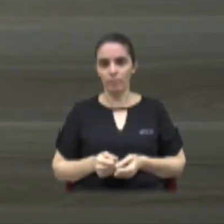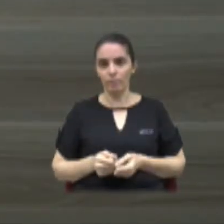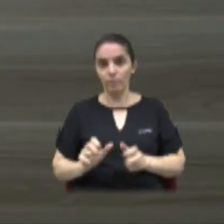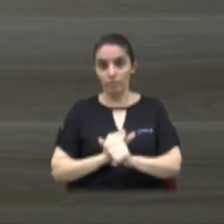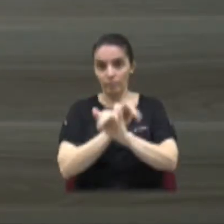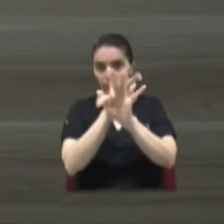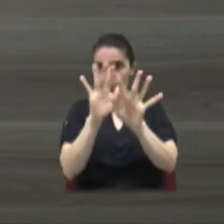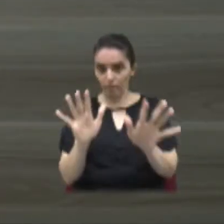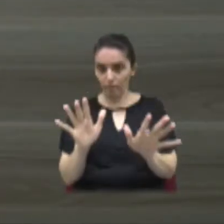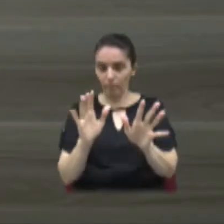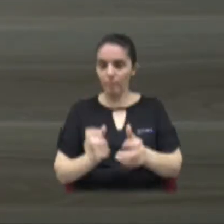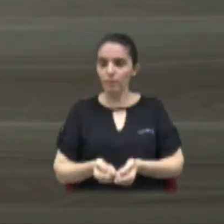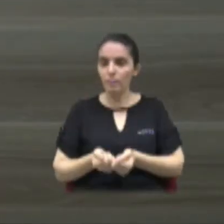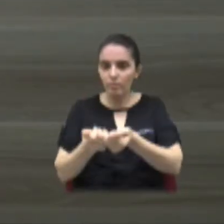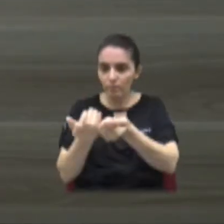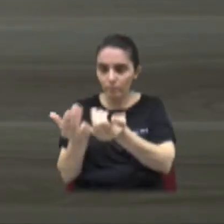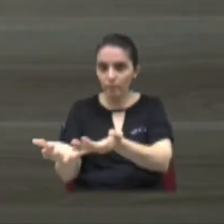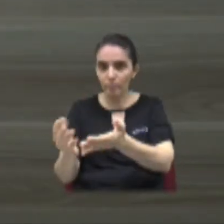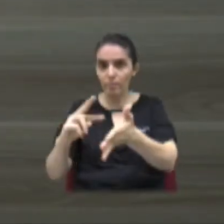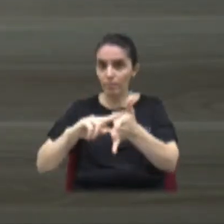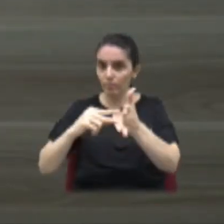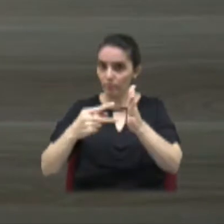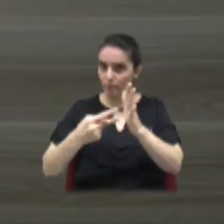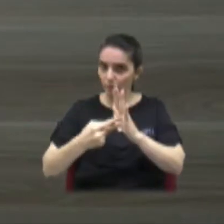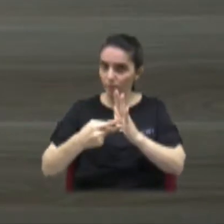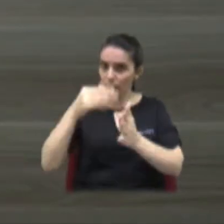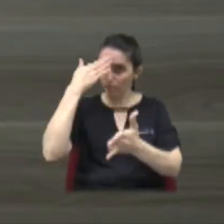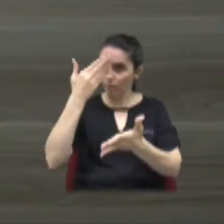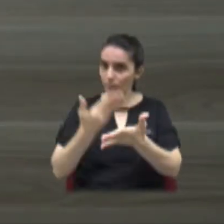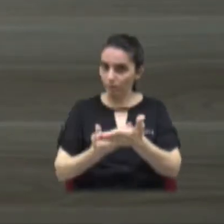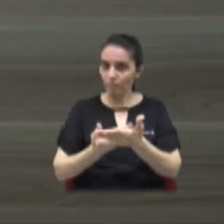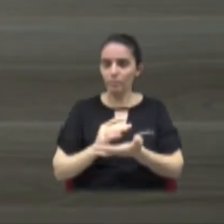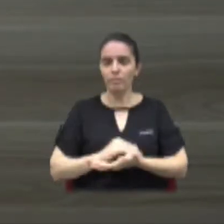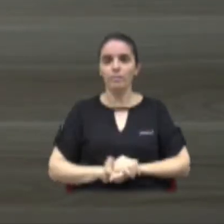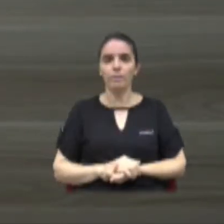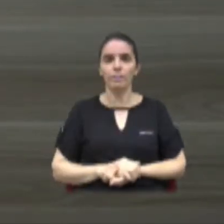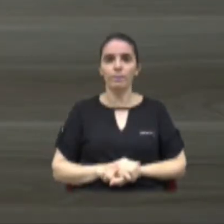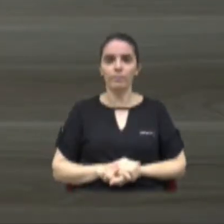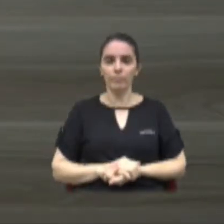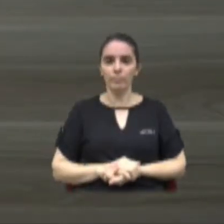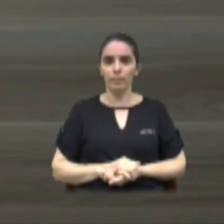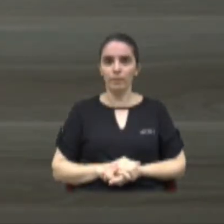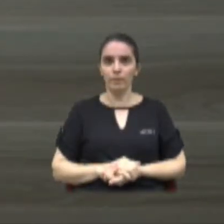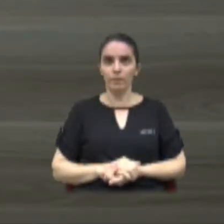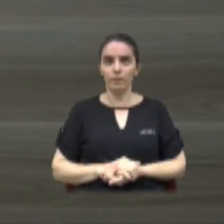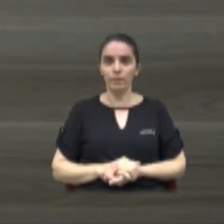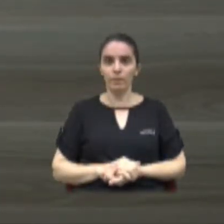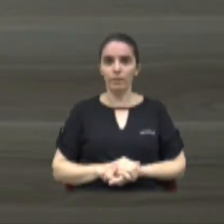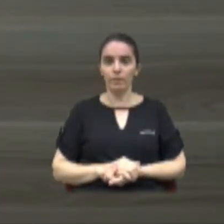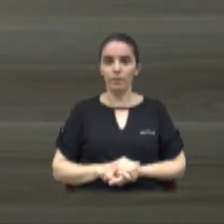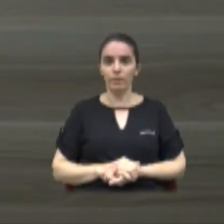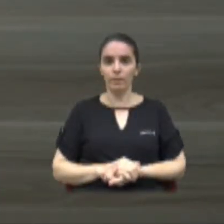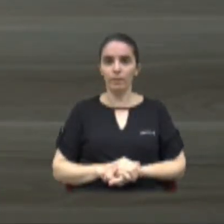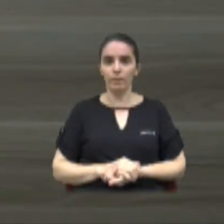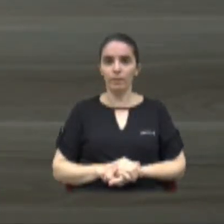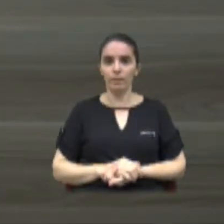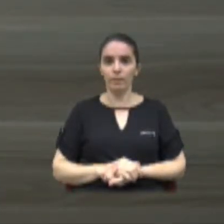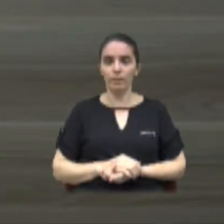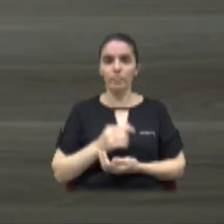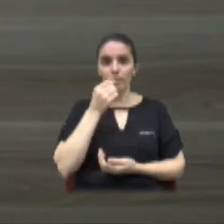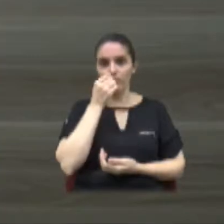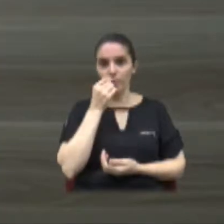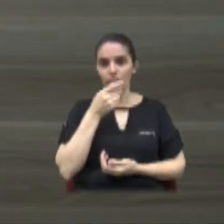para o CPF está bloqueado, não consegue pegar o remédio. Então, é um país que se tem tudo e, ao mesmo tempo, não se tem